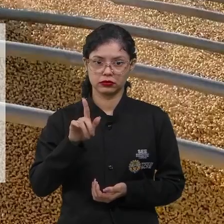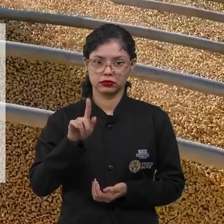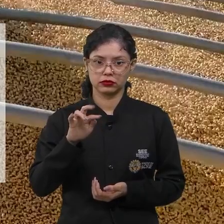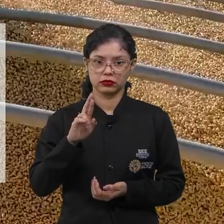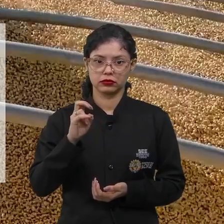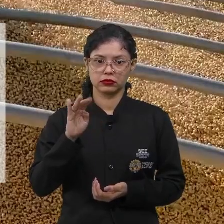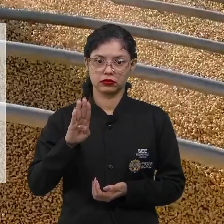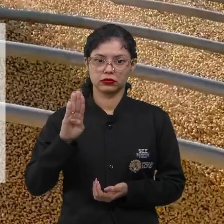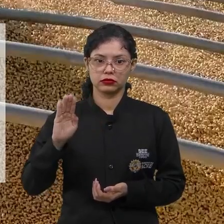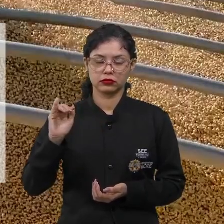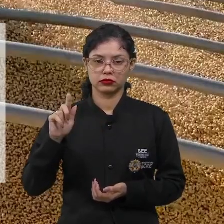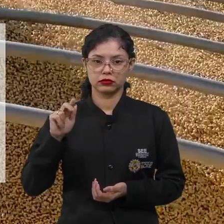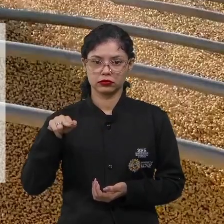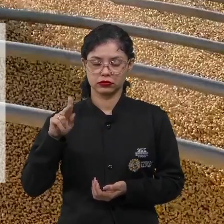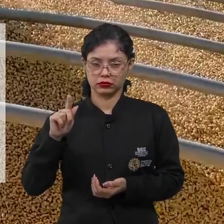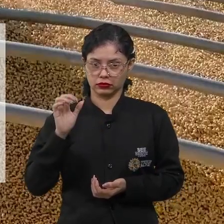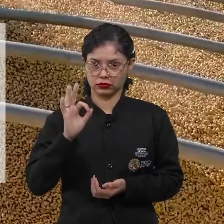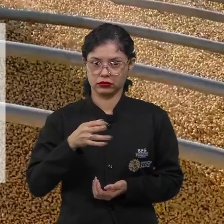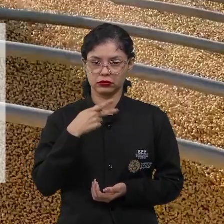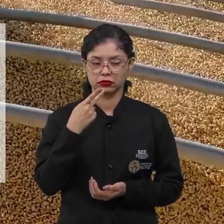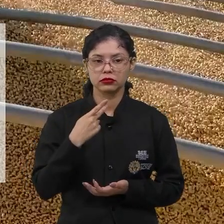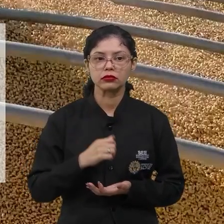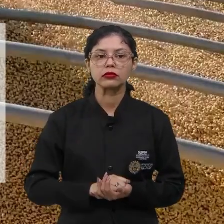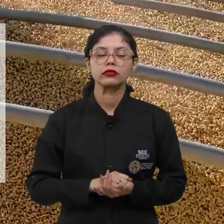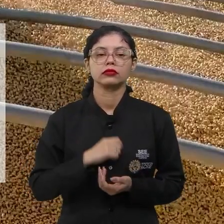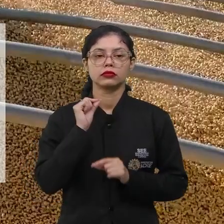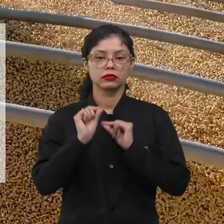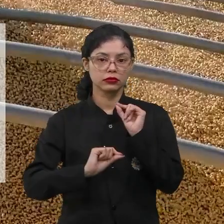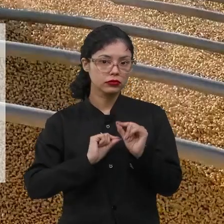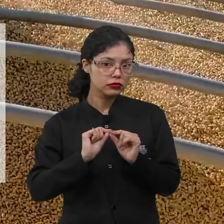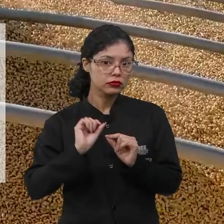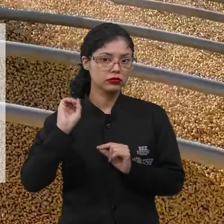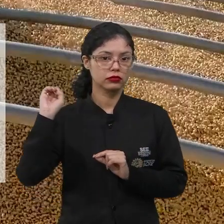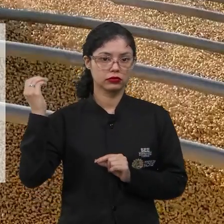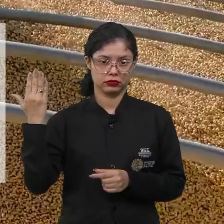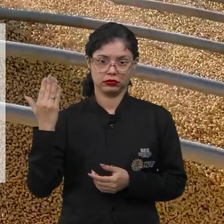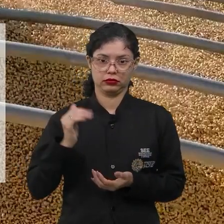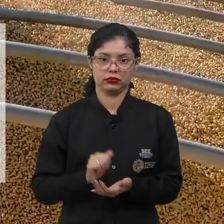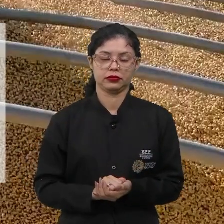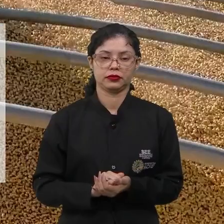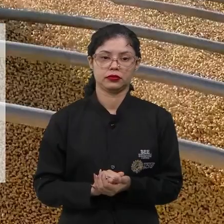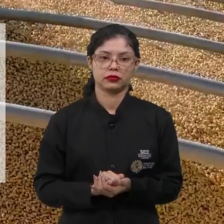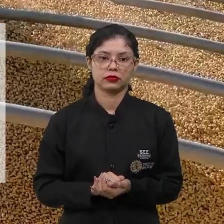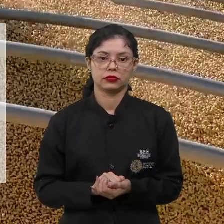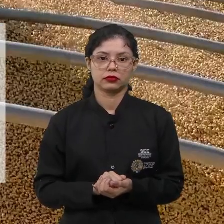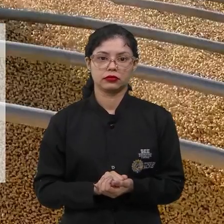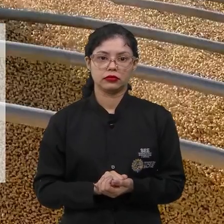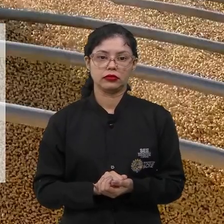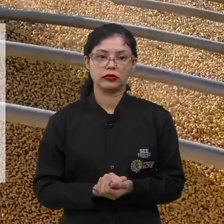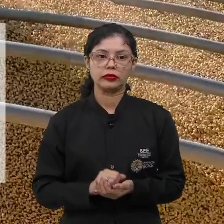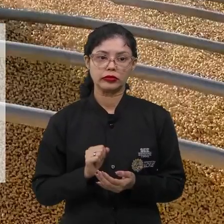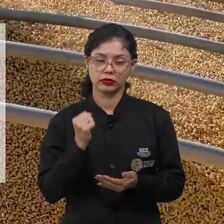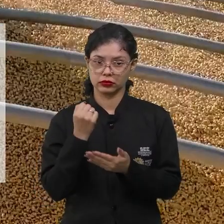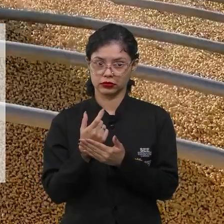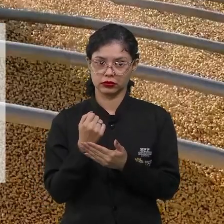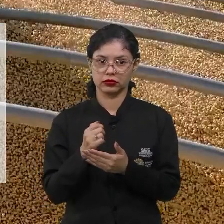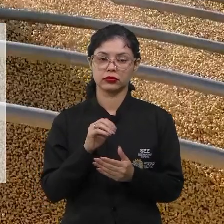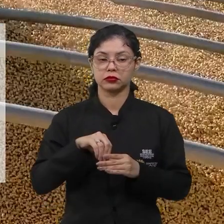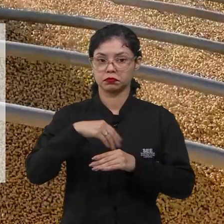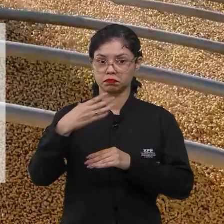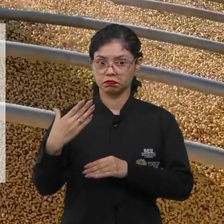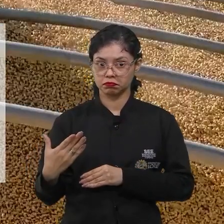Acredito que seja assim a pronúncia correta. Bem, o que acontece nessas land grabbing?